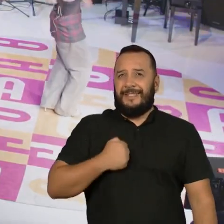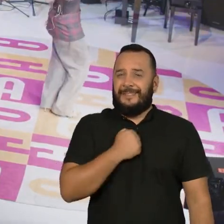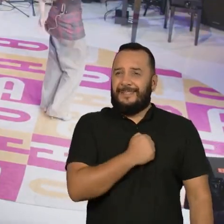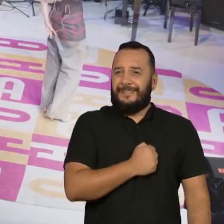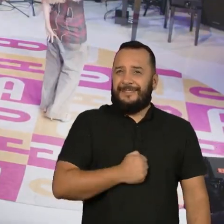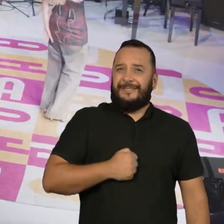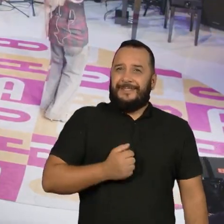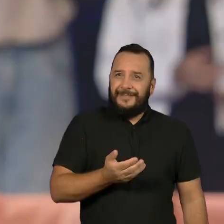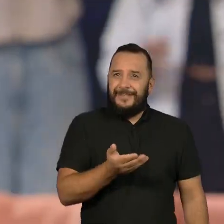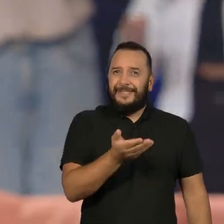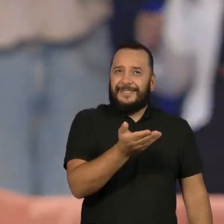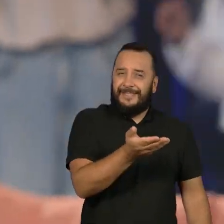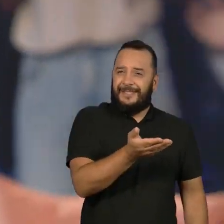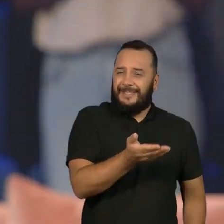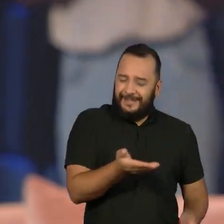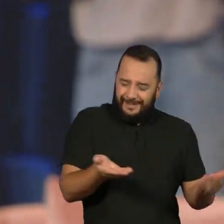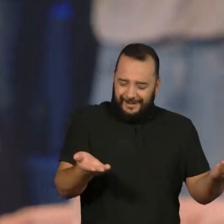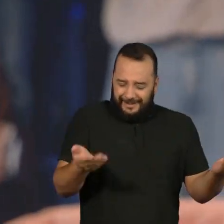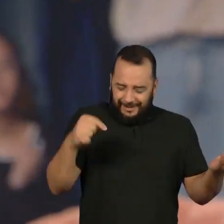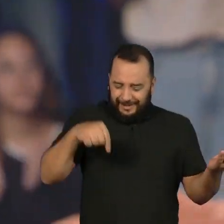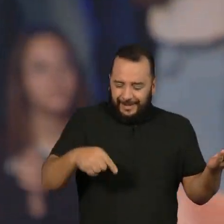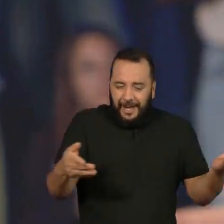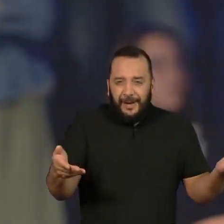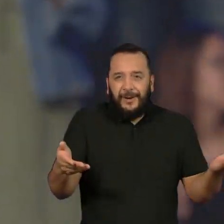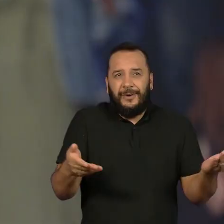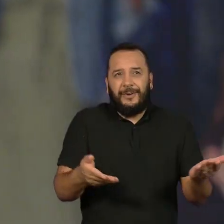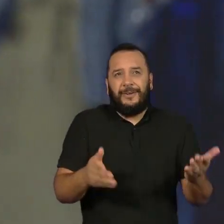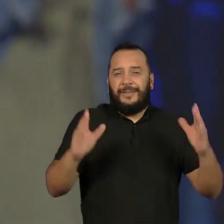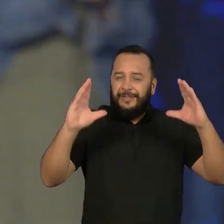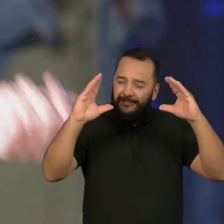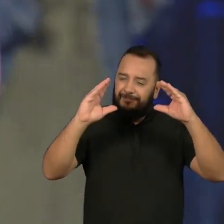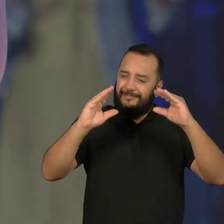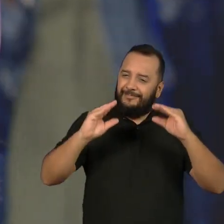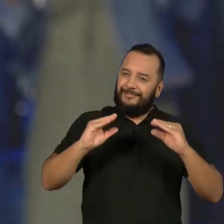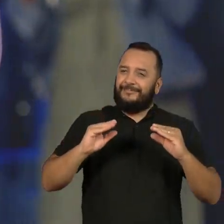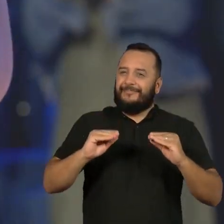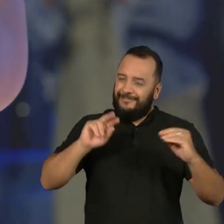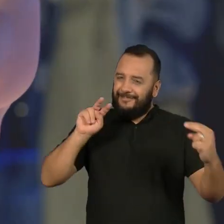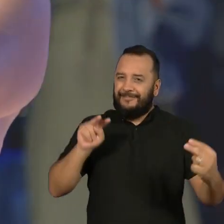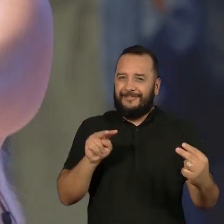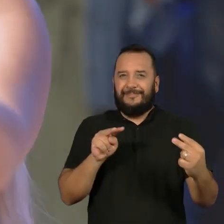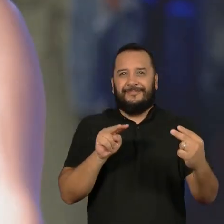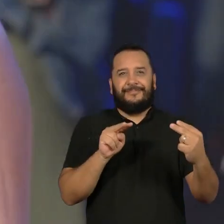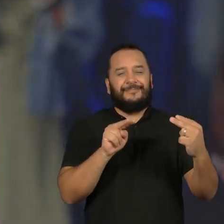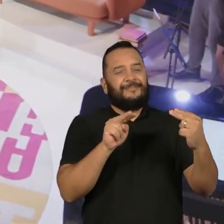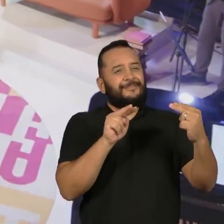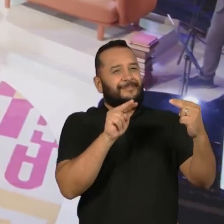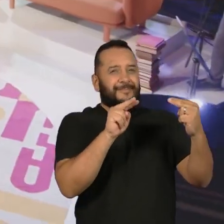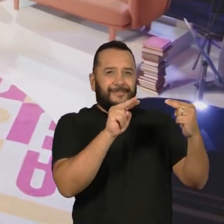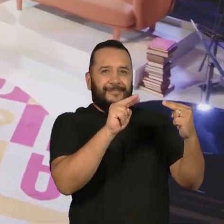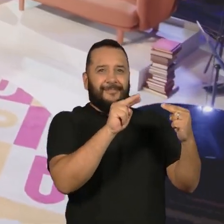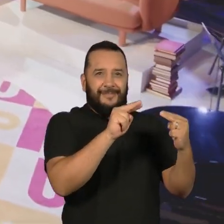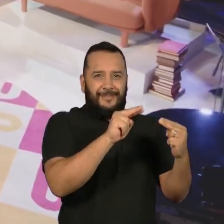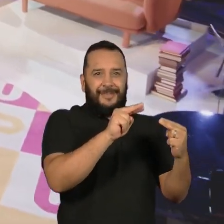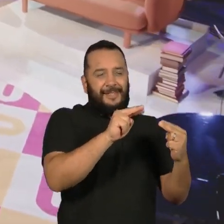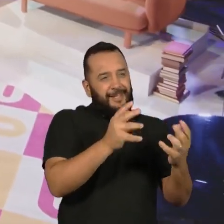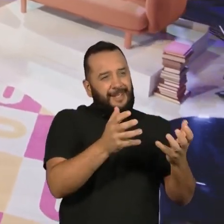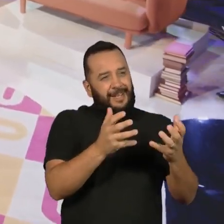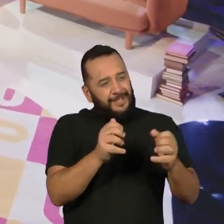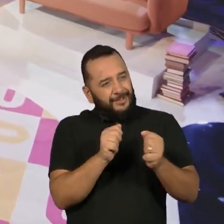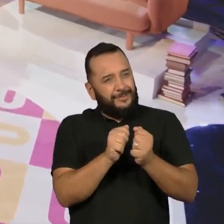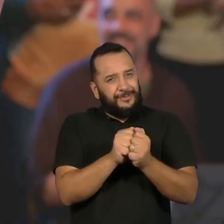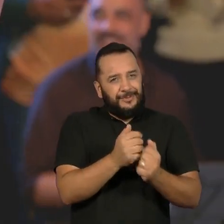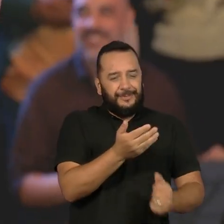você, aqui agora. De noite vou te ver, quero rebolar em cima de